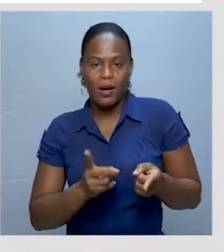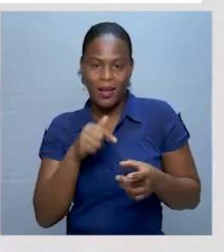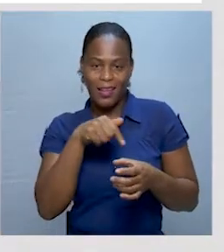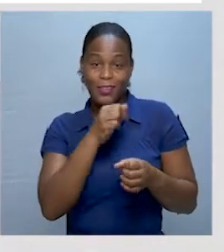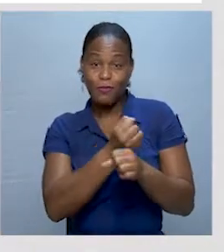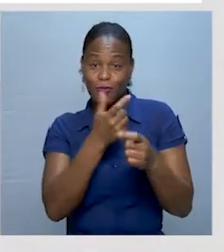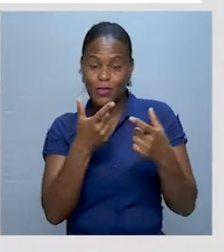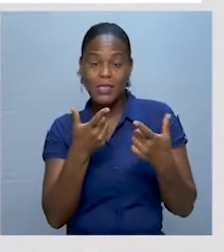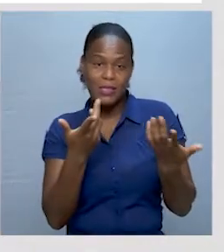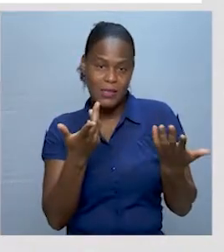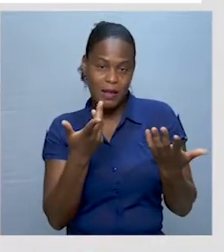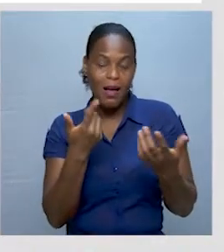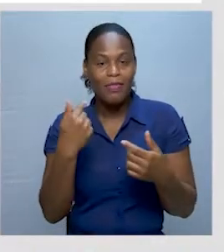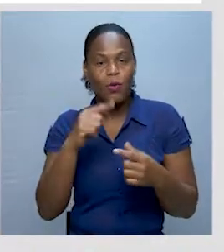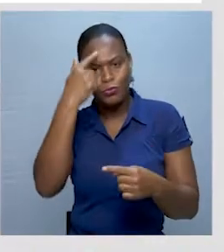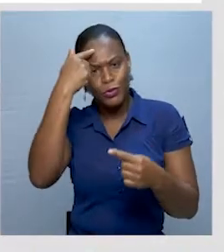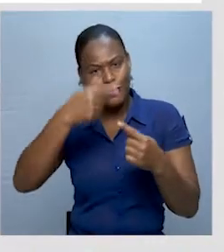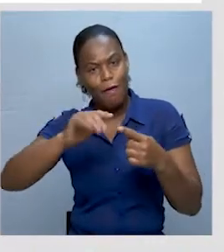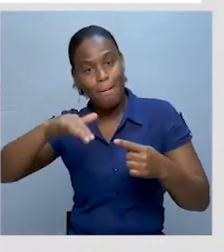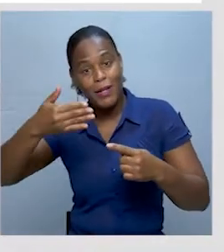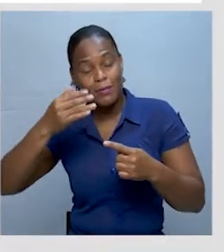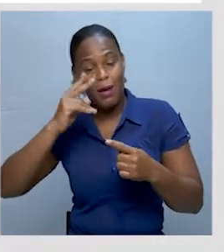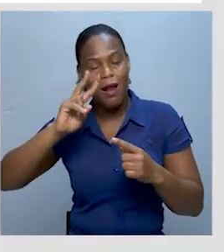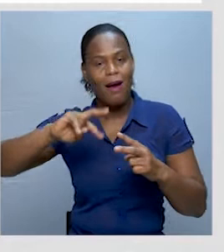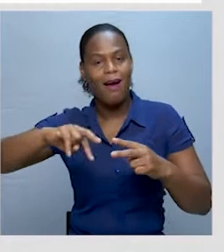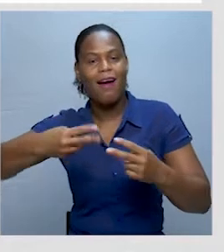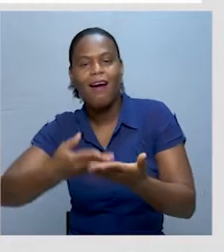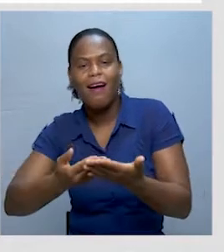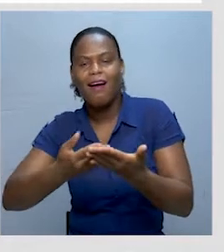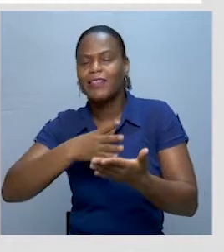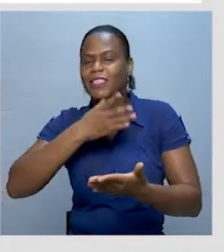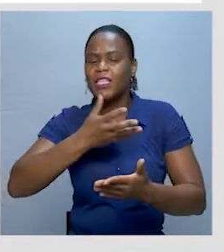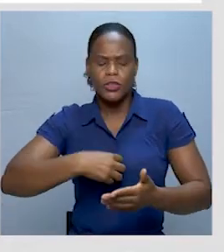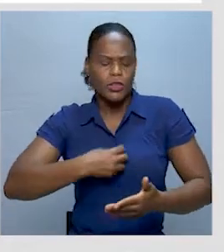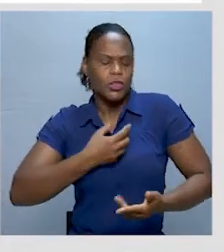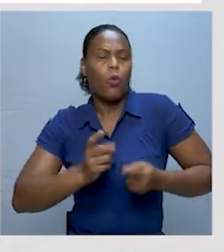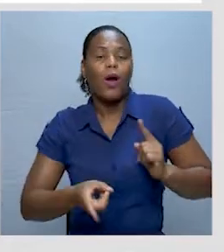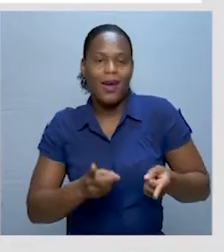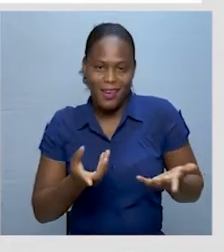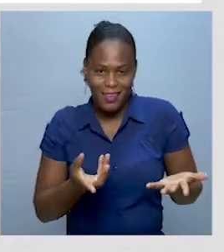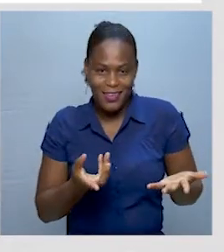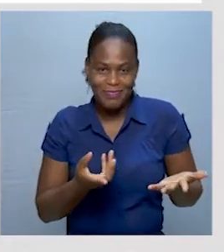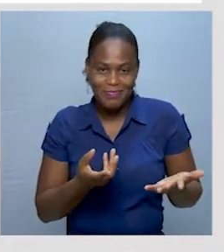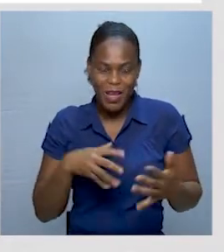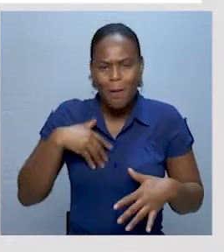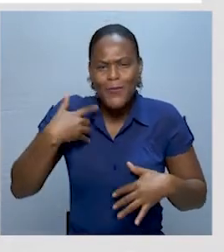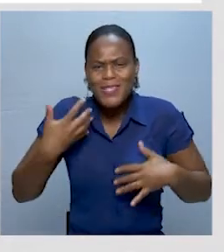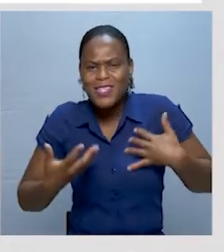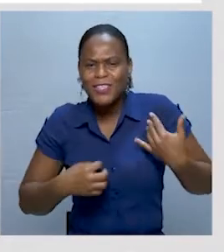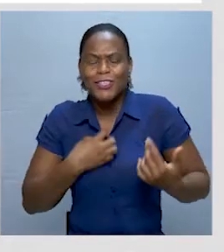emotiva expressiva, o emissor tem como objetivo principal transmitir suas emoções, seus